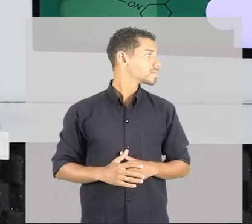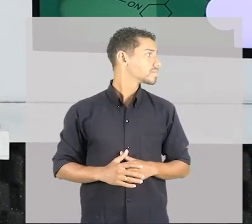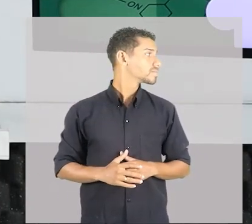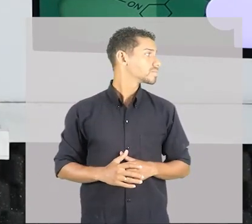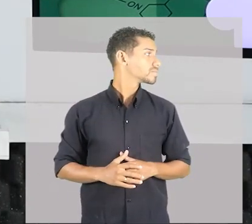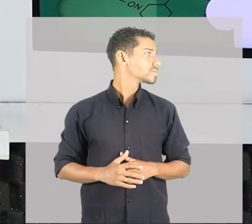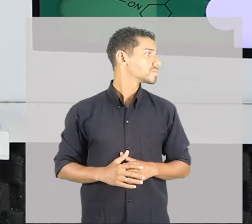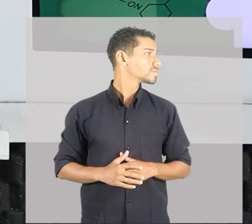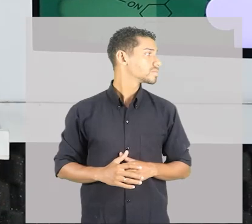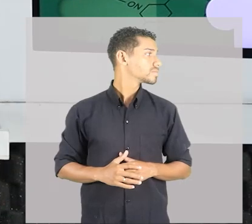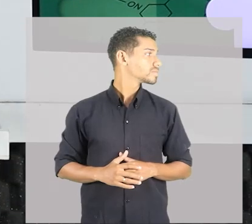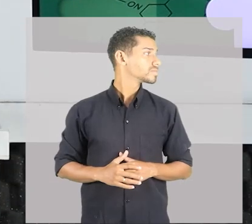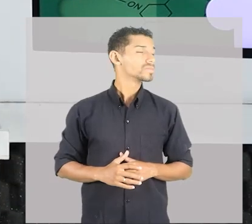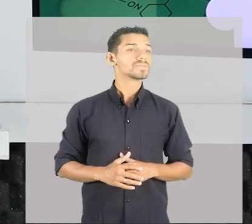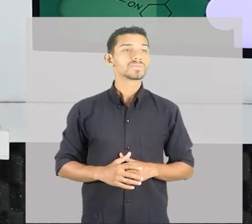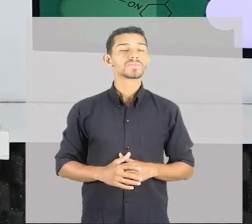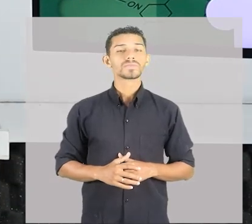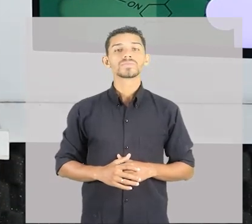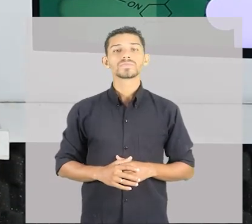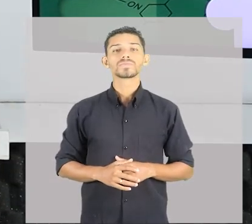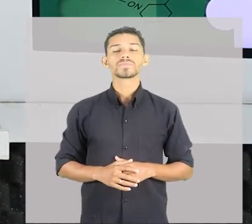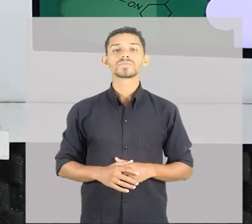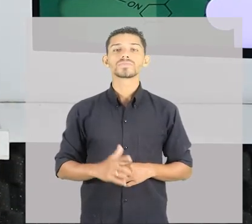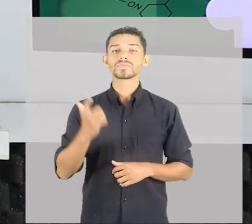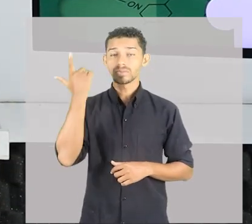legal tá então